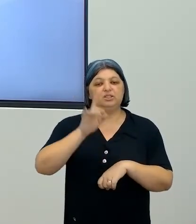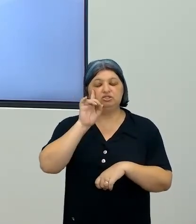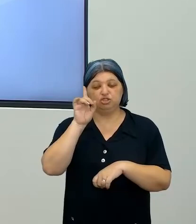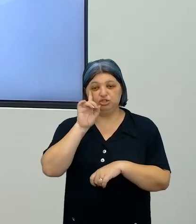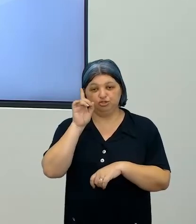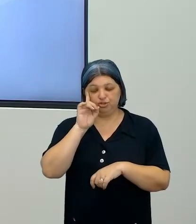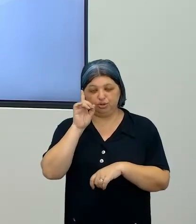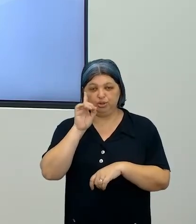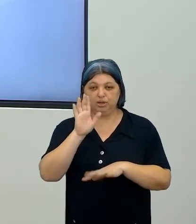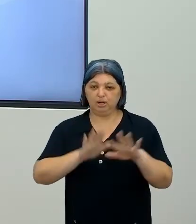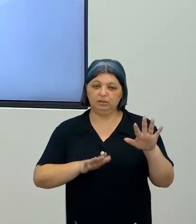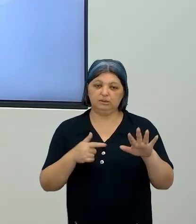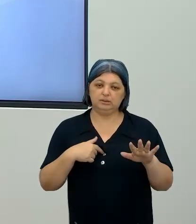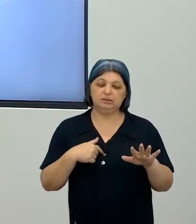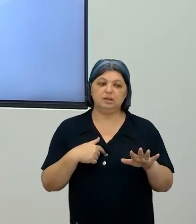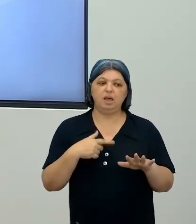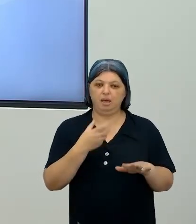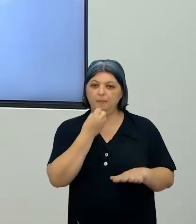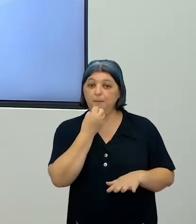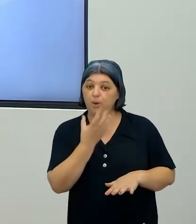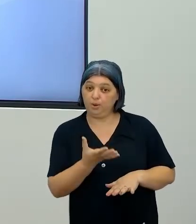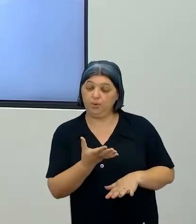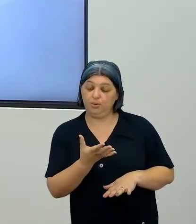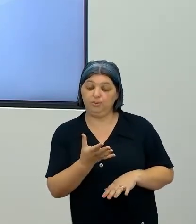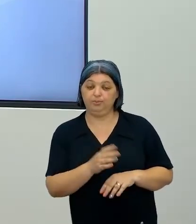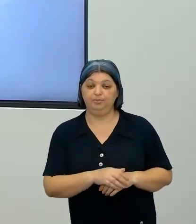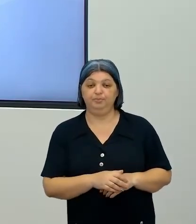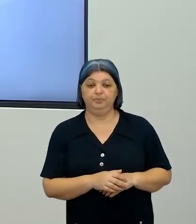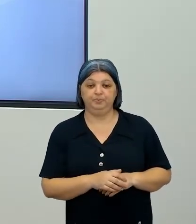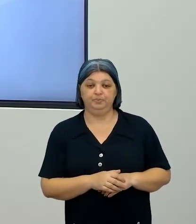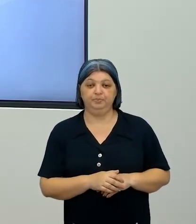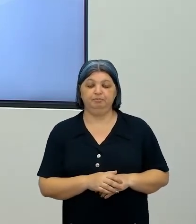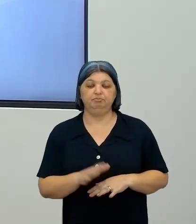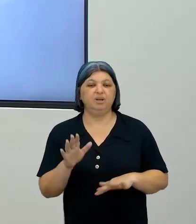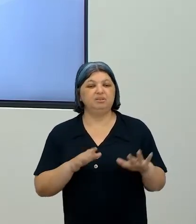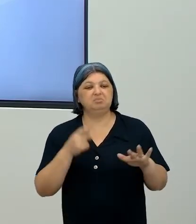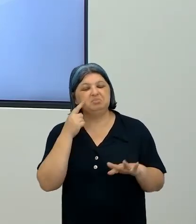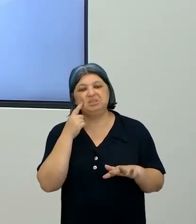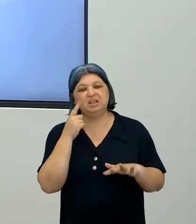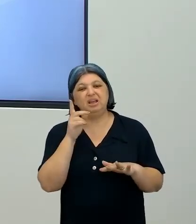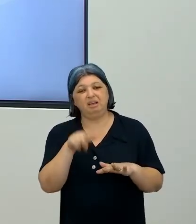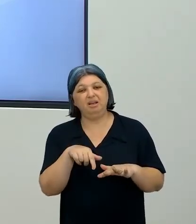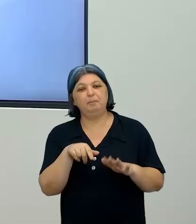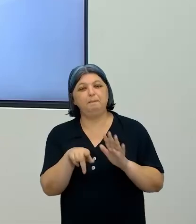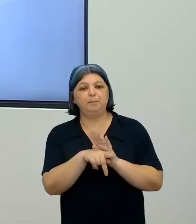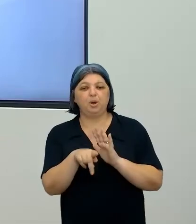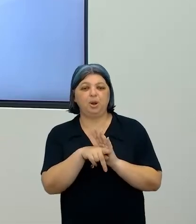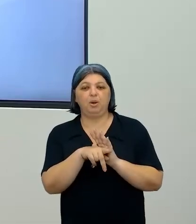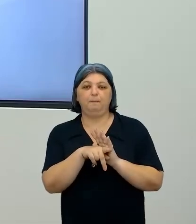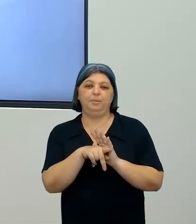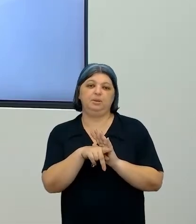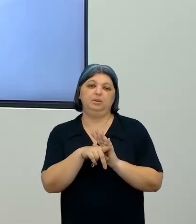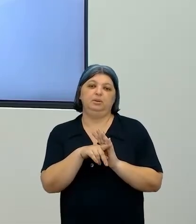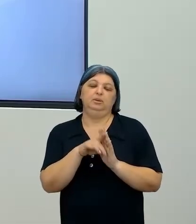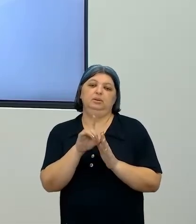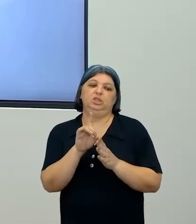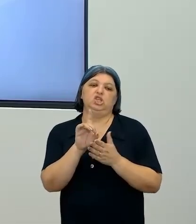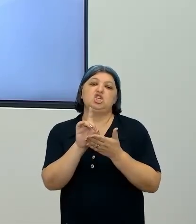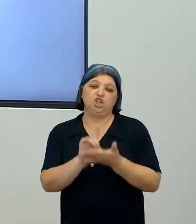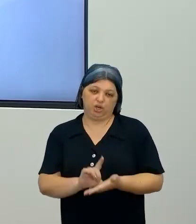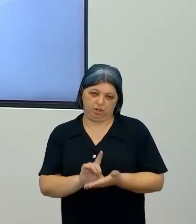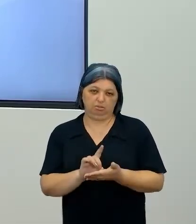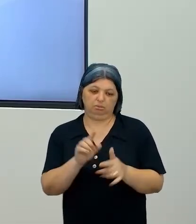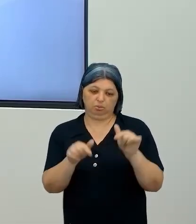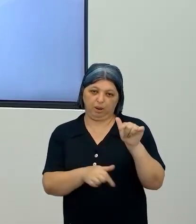dia, parece ser mais satisfatório, parece ser algo que é mais digno, vamos dizer assim. No